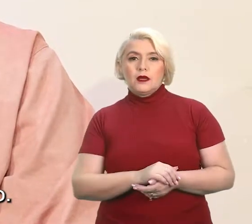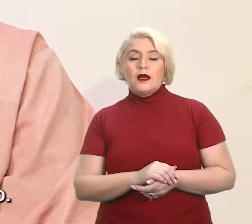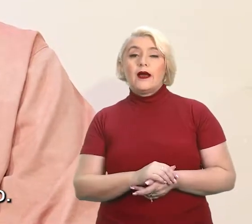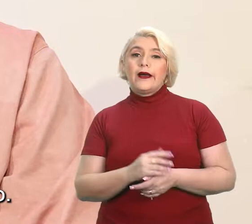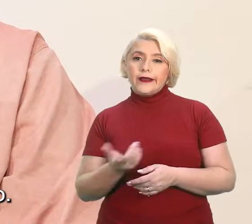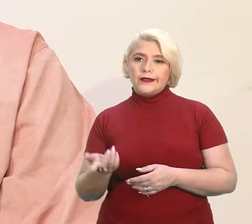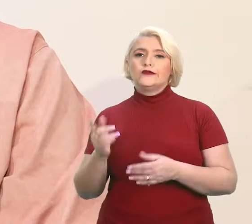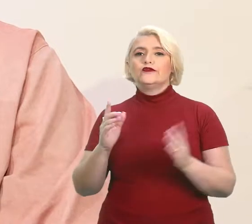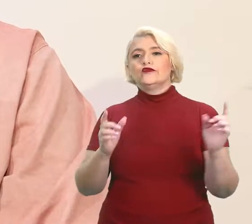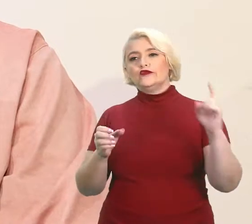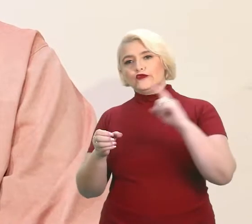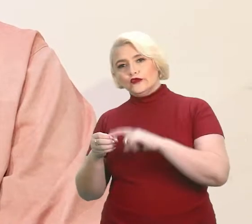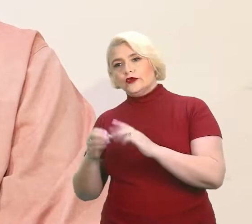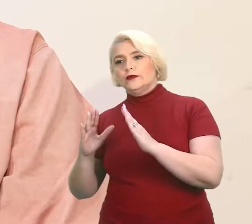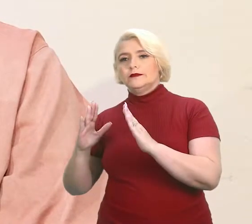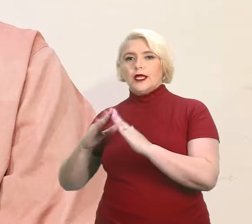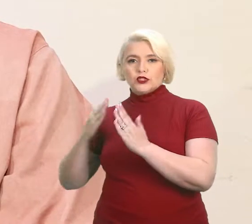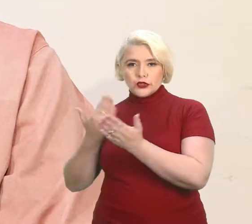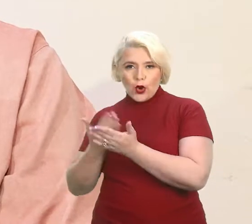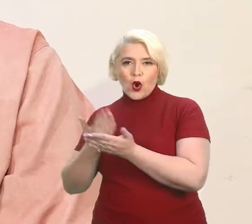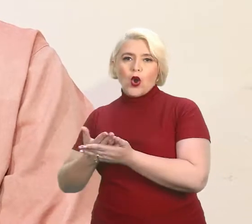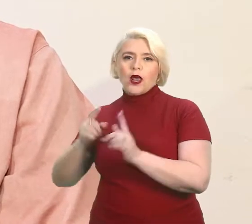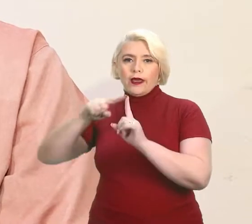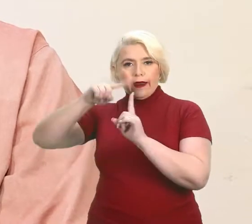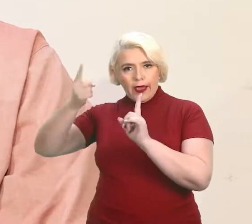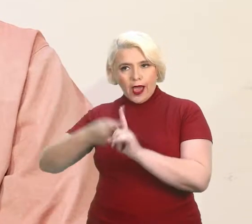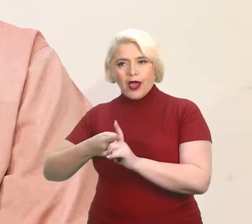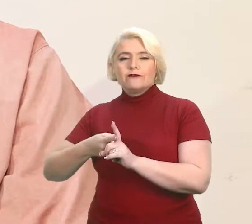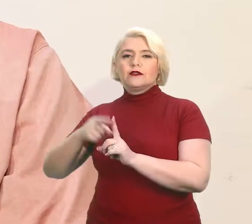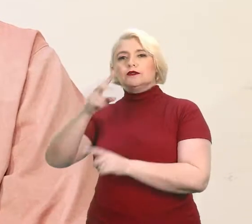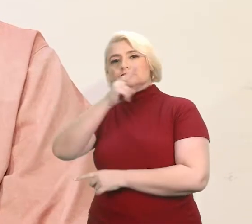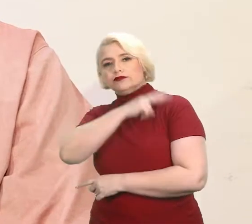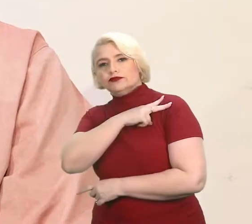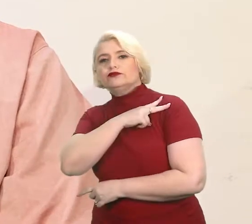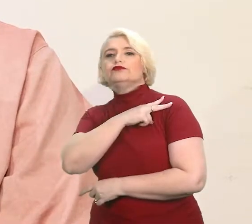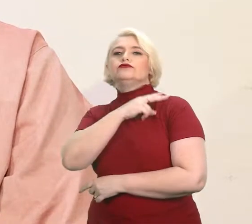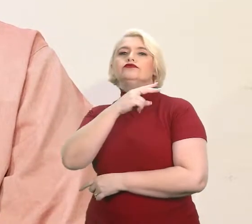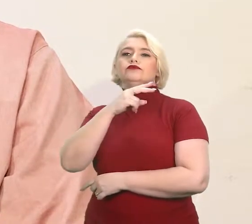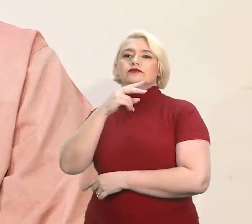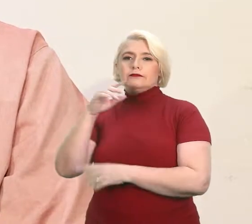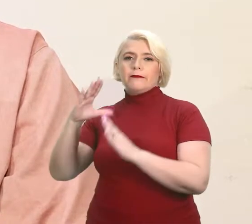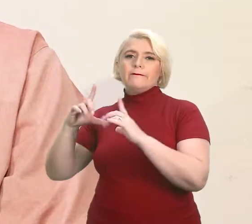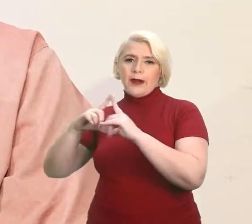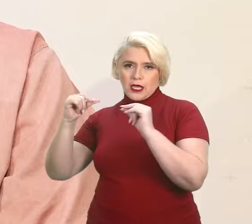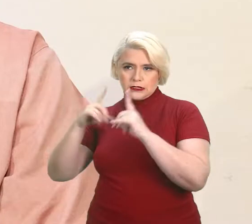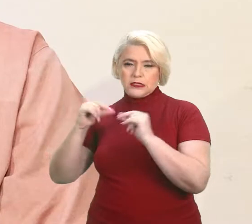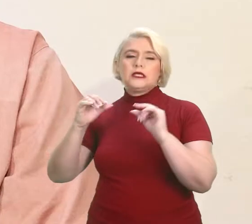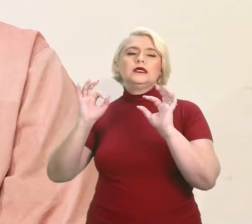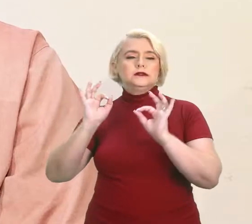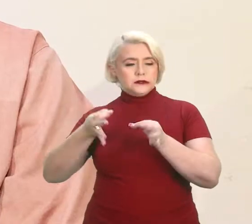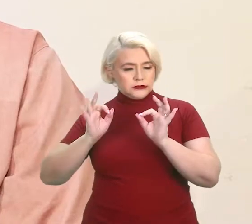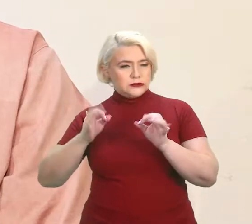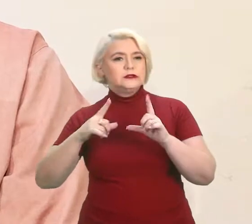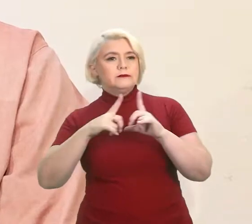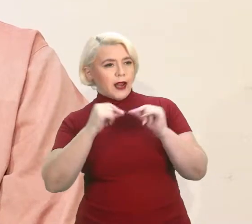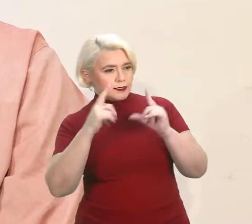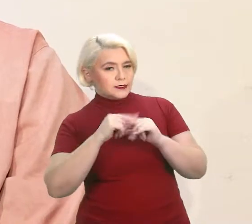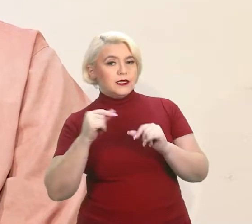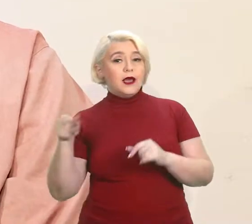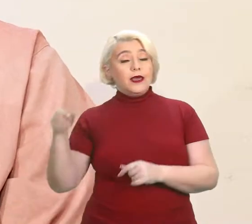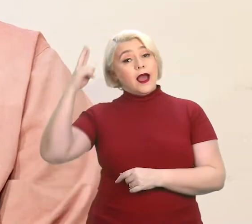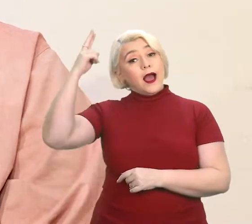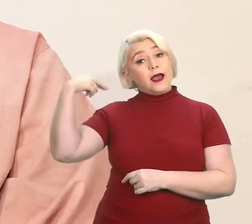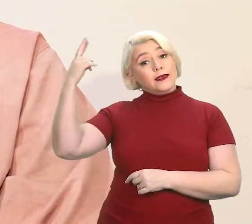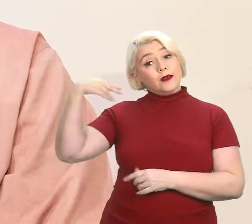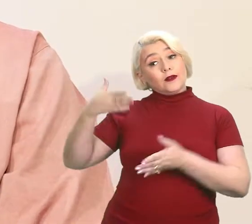aquele barrigão todo para terminar o 2º ano do ensino médio. Lá em Brasília? Lá em Brasília. E aí a Raquel nasceu lá em Brasília. Ah,